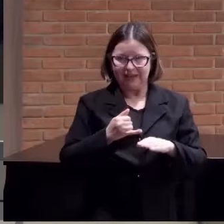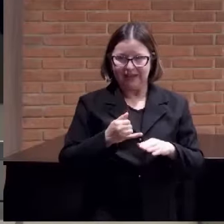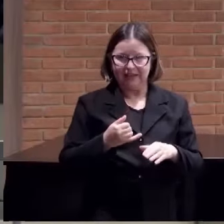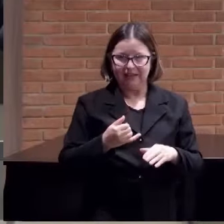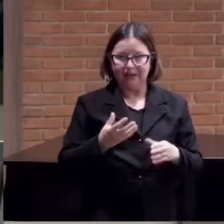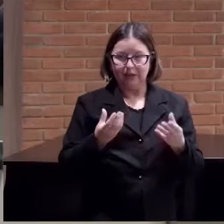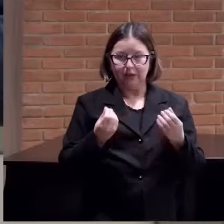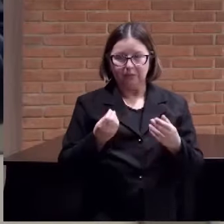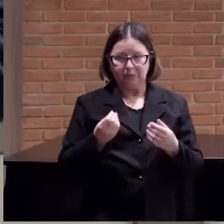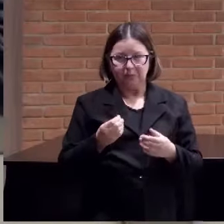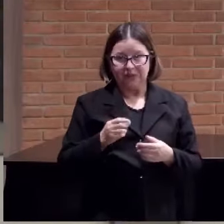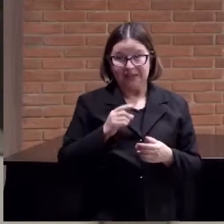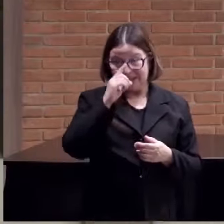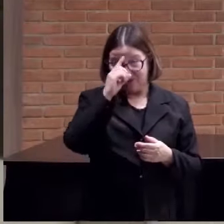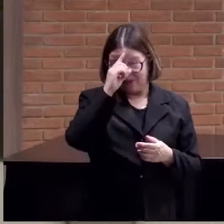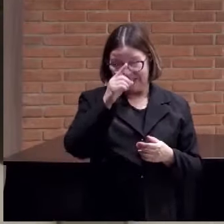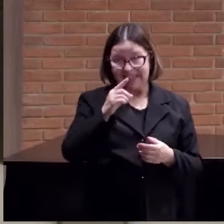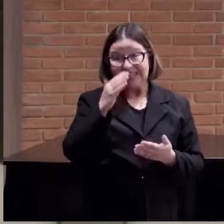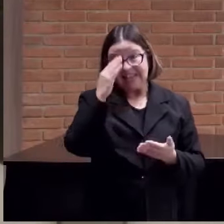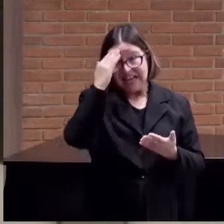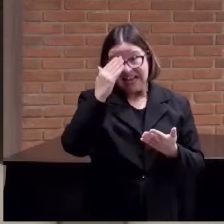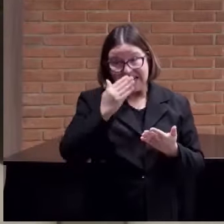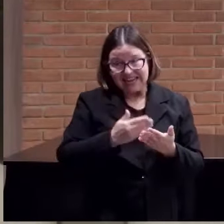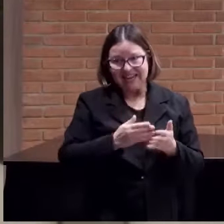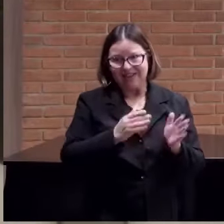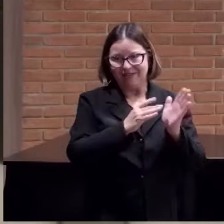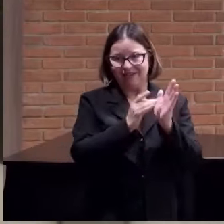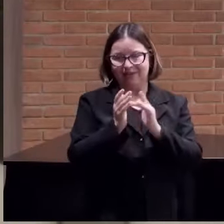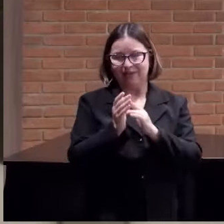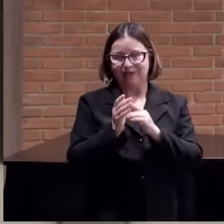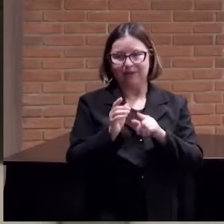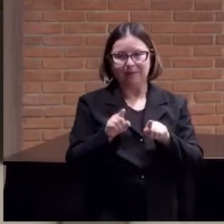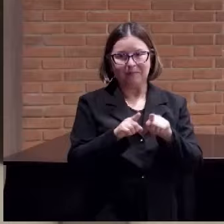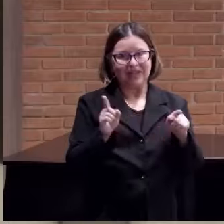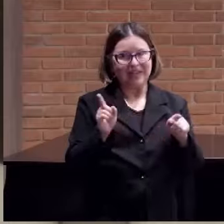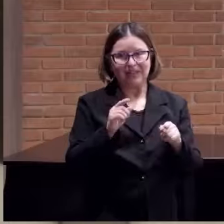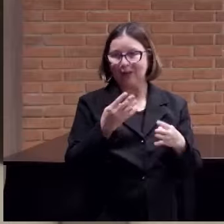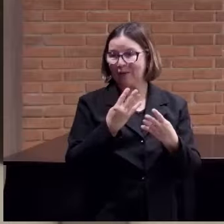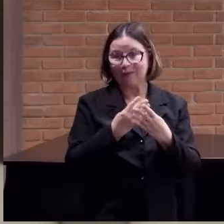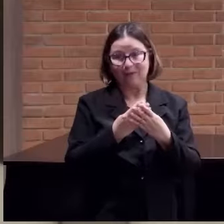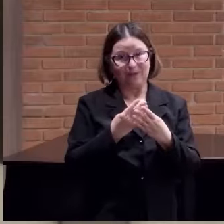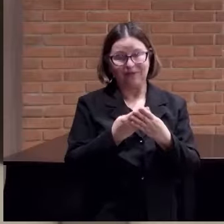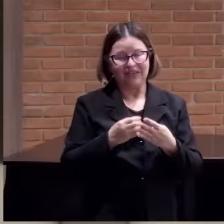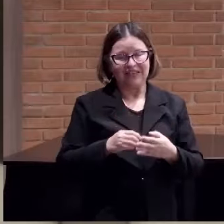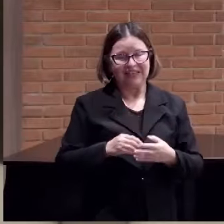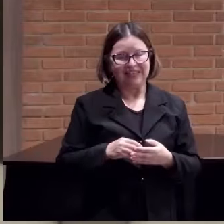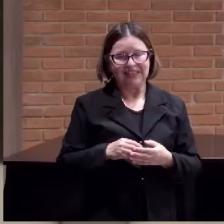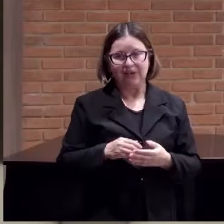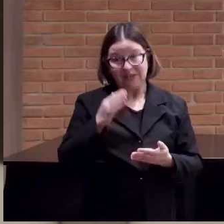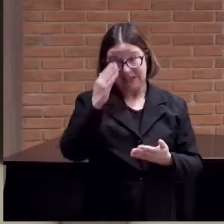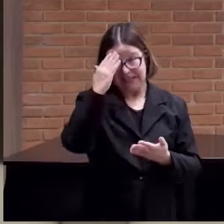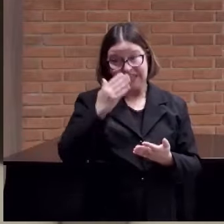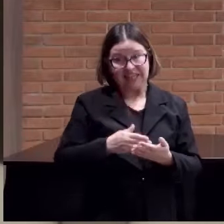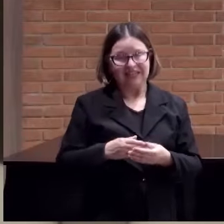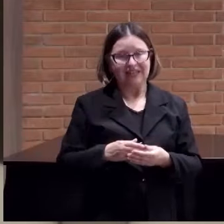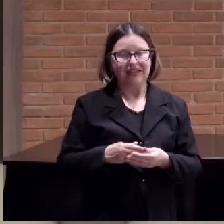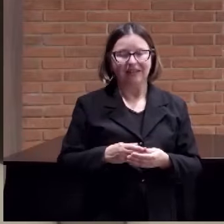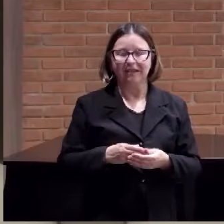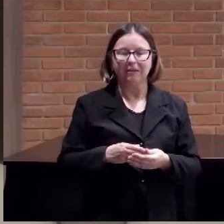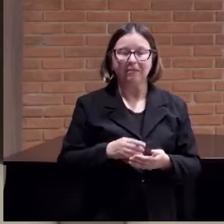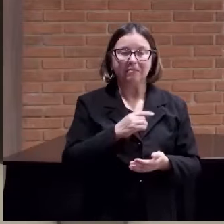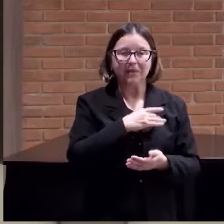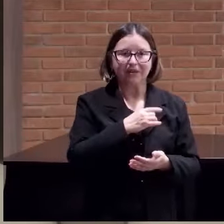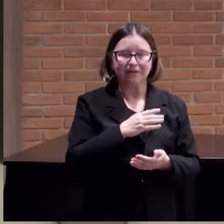deram crédito ao Senhor, mas não o confessavam. Vamos ler esse texto em João capítulo 12,